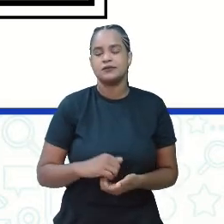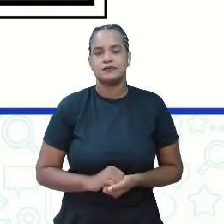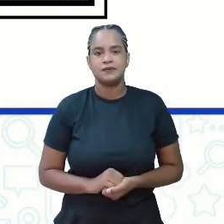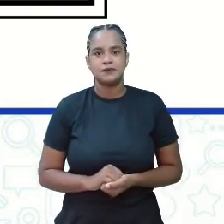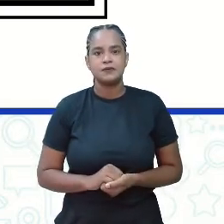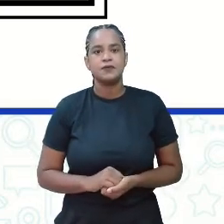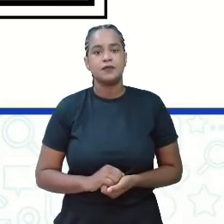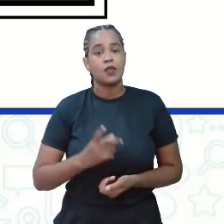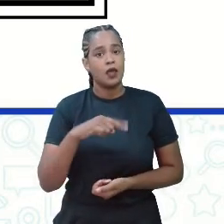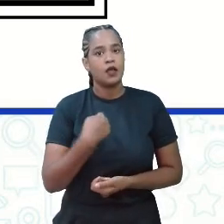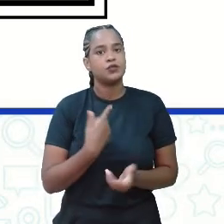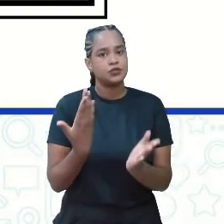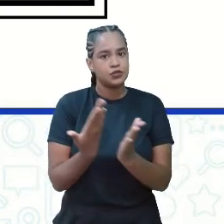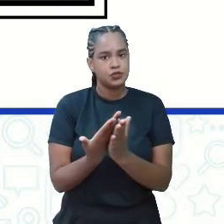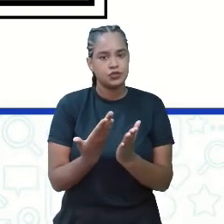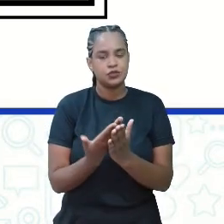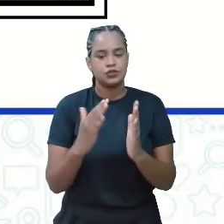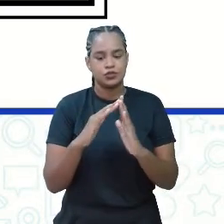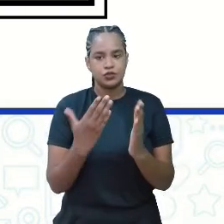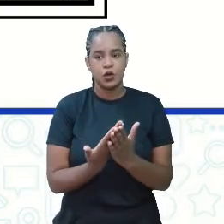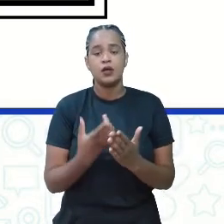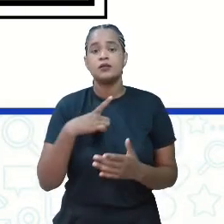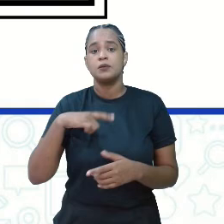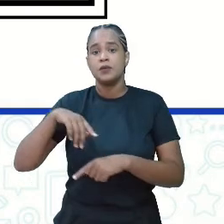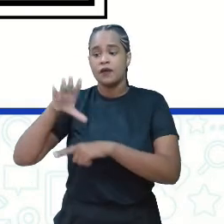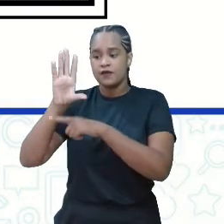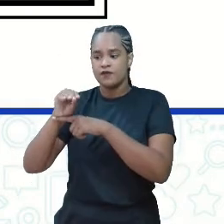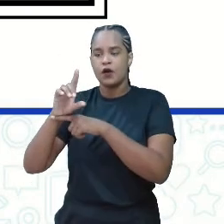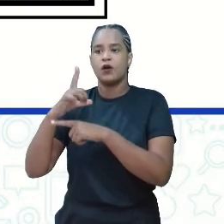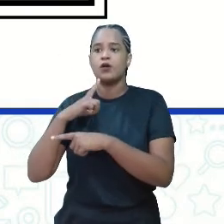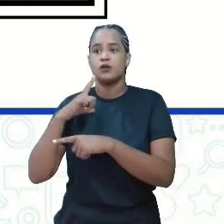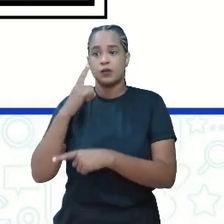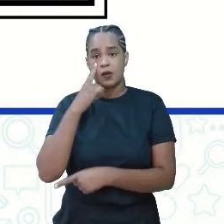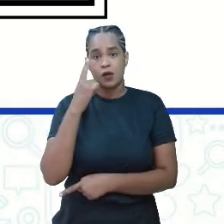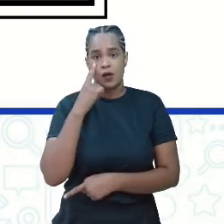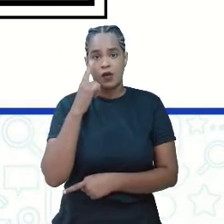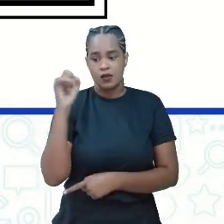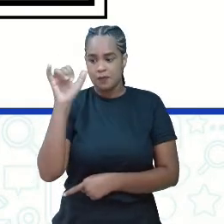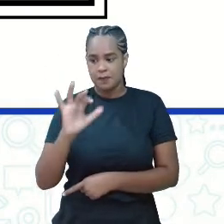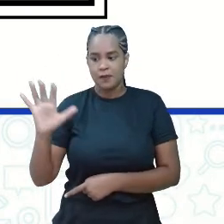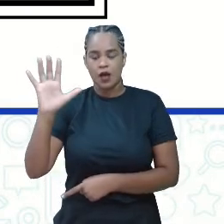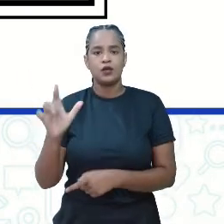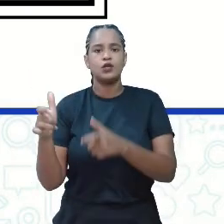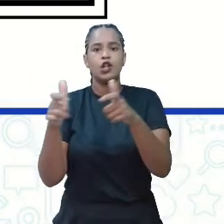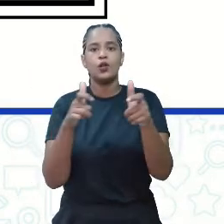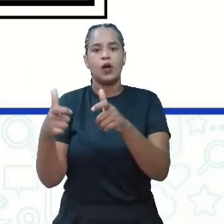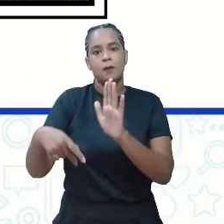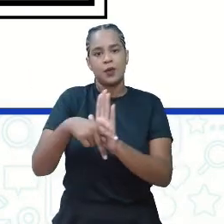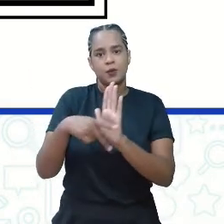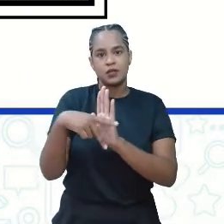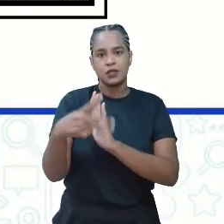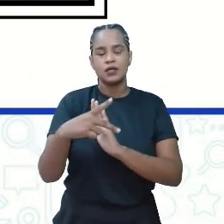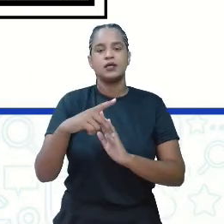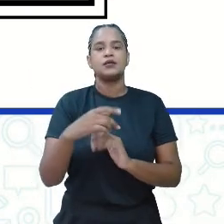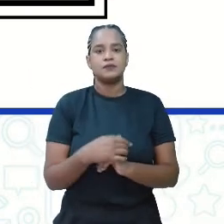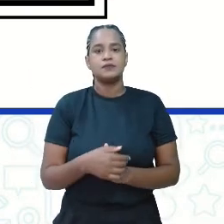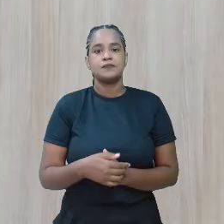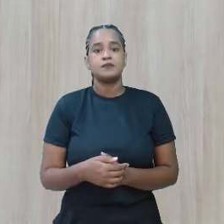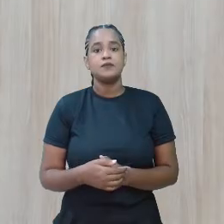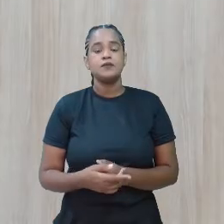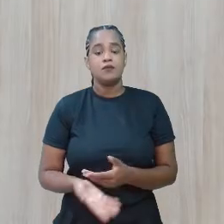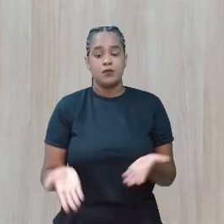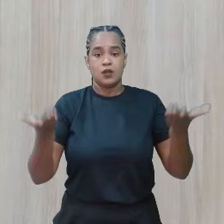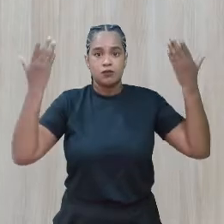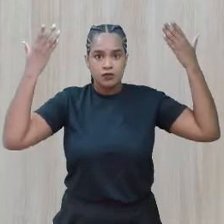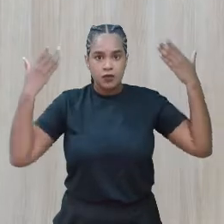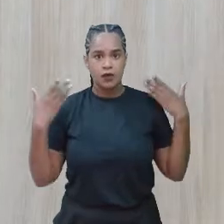Libra da nossa escola. Aqui eu também coloquei uma foto que eles ficam aí, olha, nessa parede verde, para que não fique nada